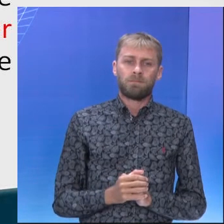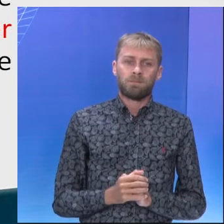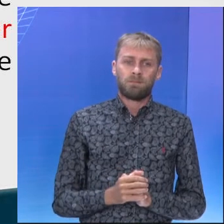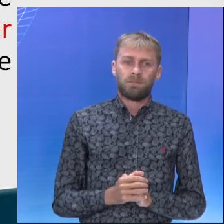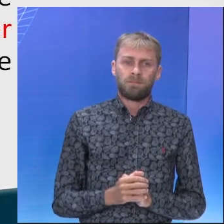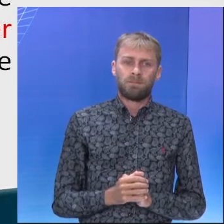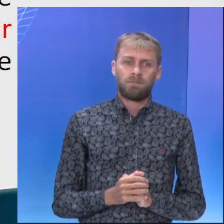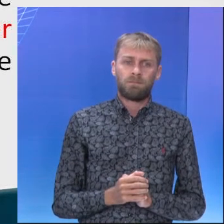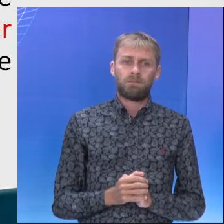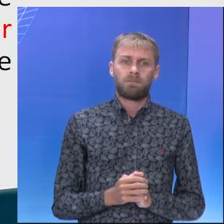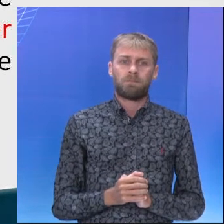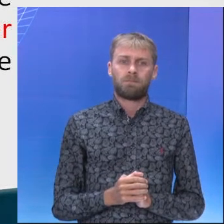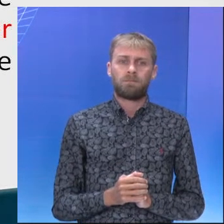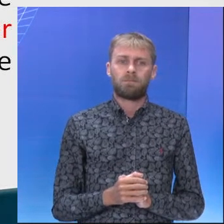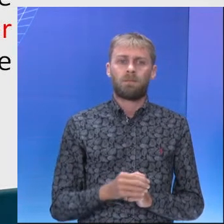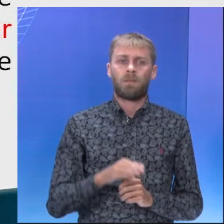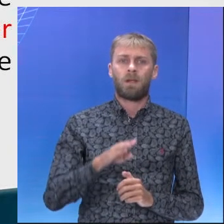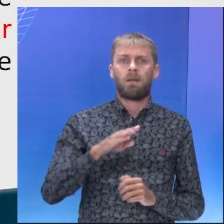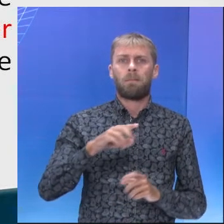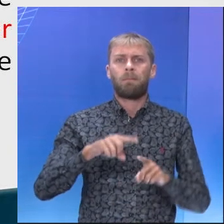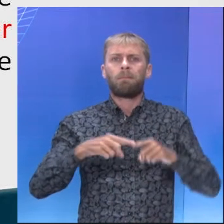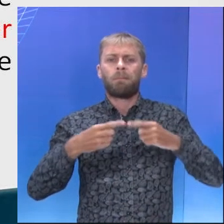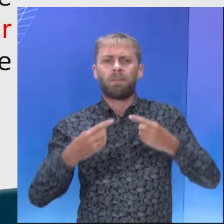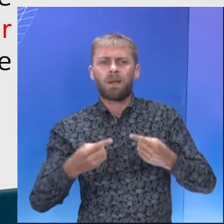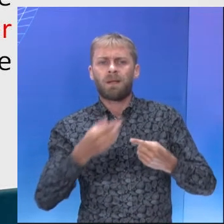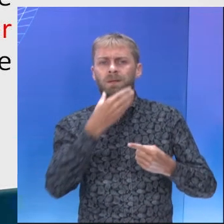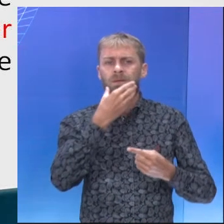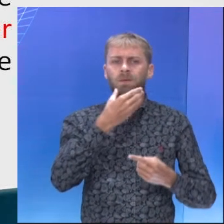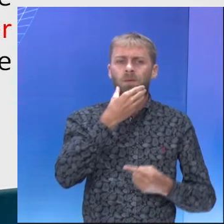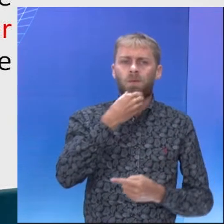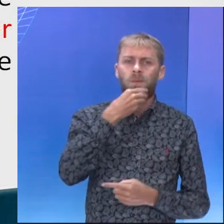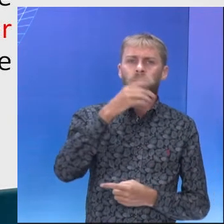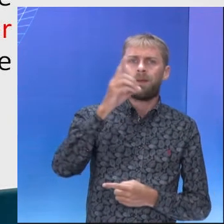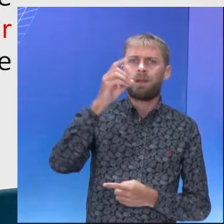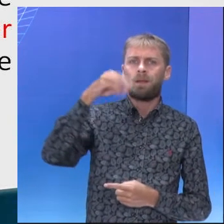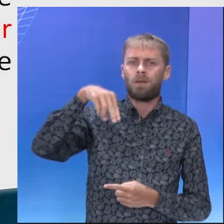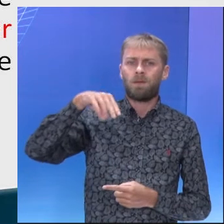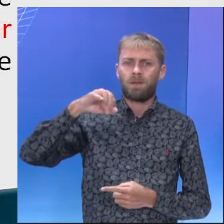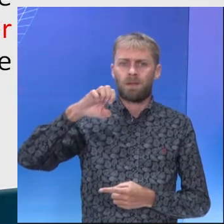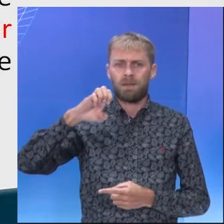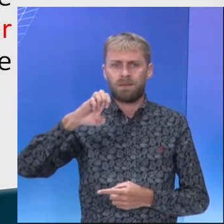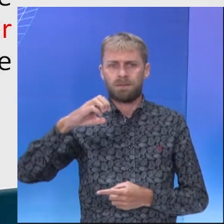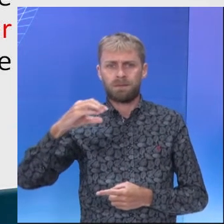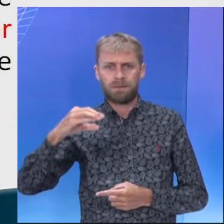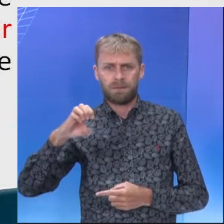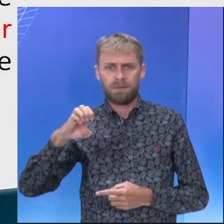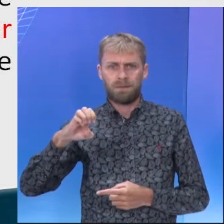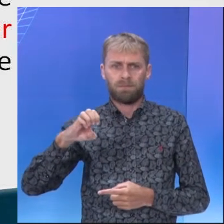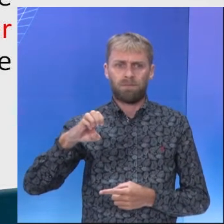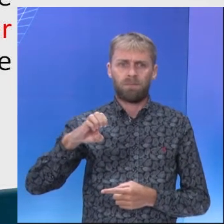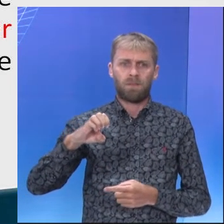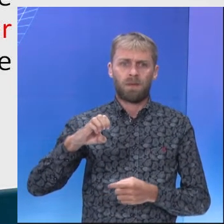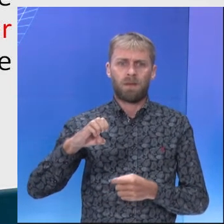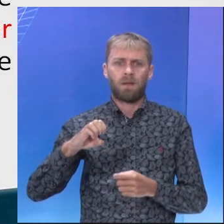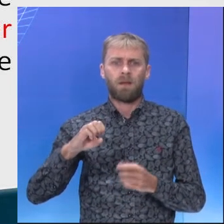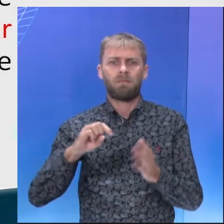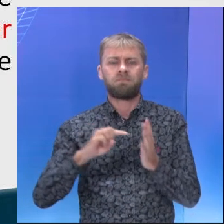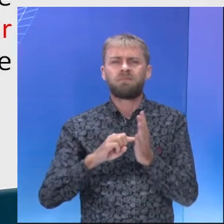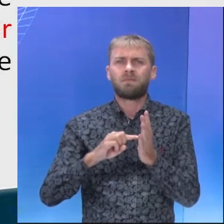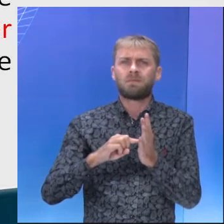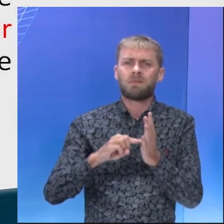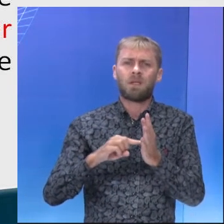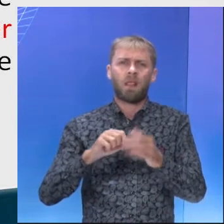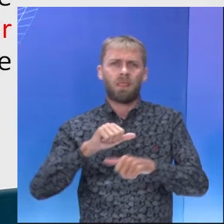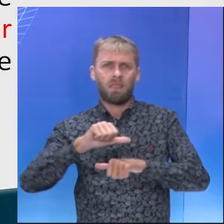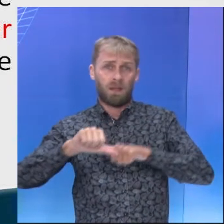vou ler tudo do início. But Denise Sandoval has made it her mission to change that. The 51-year-old former marketing executive